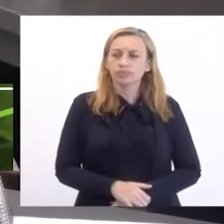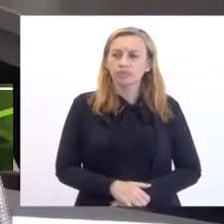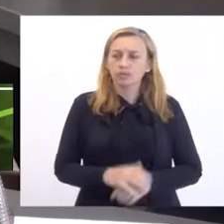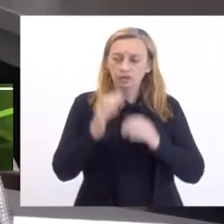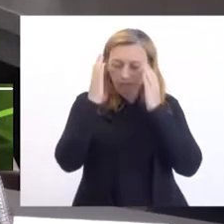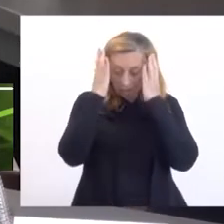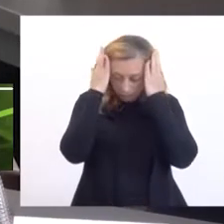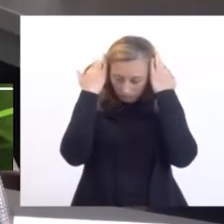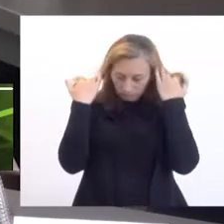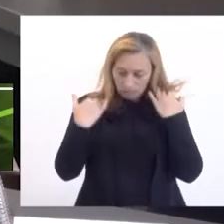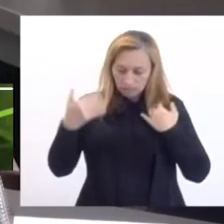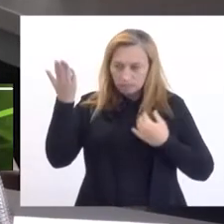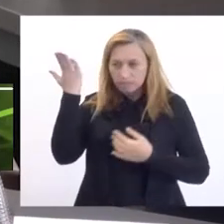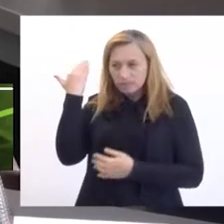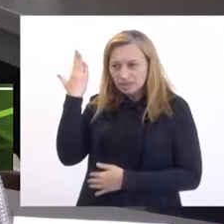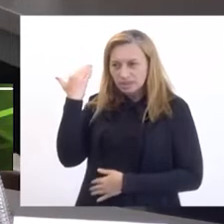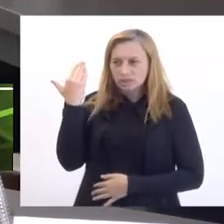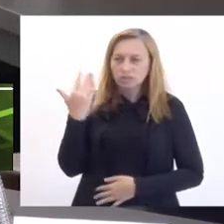à época